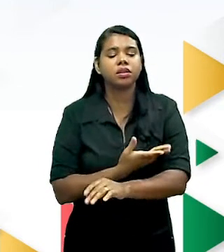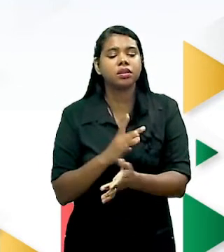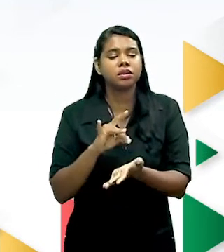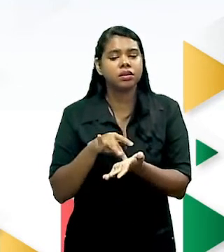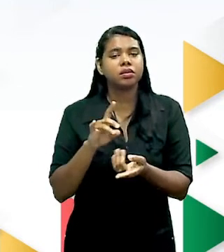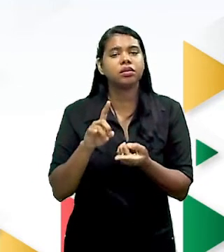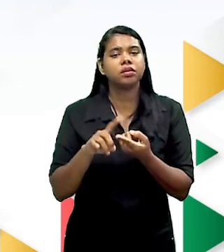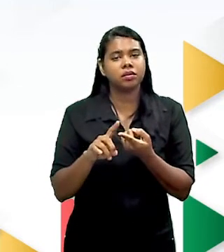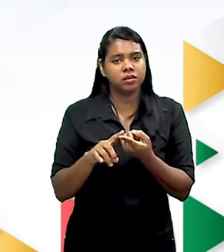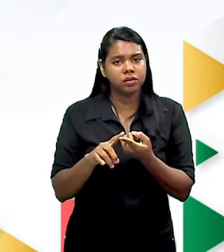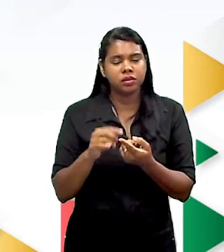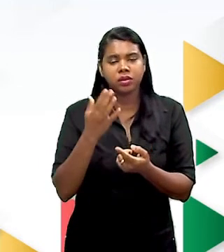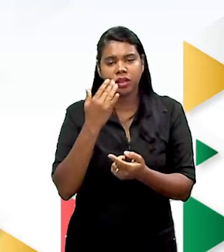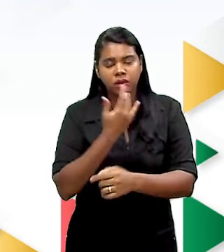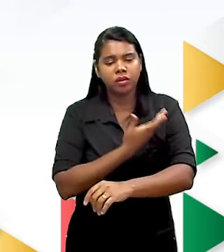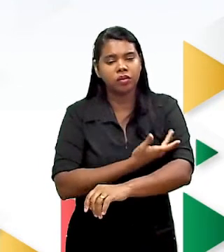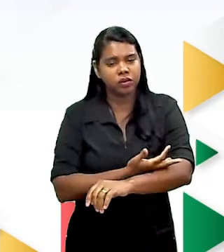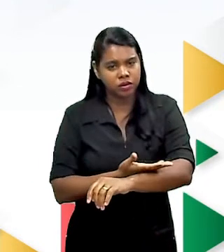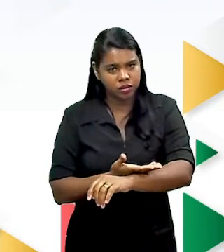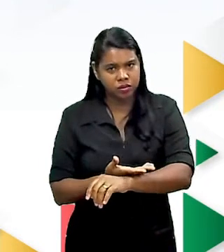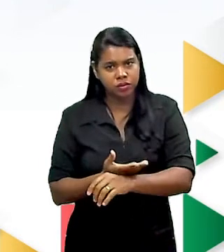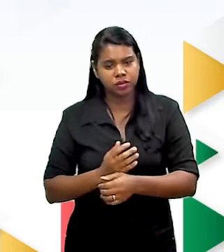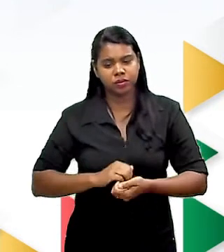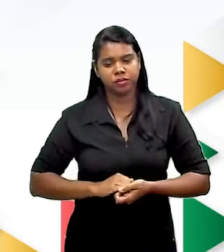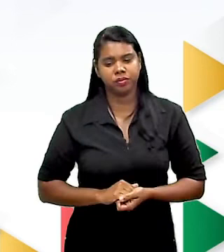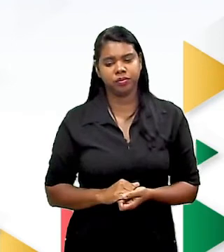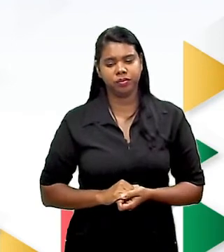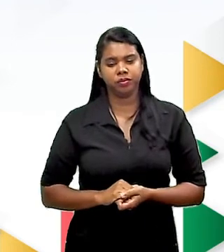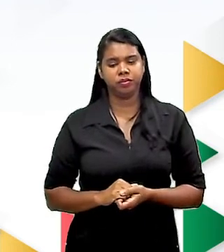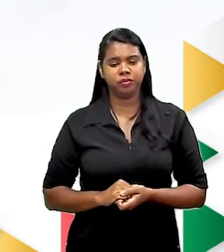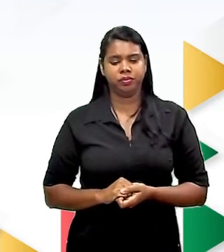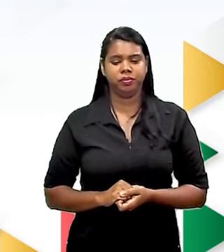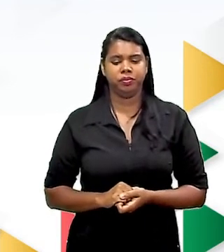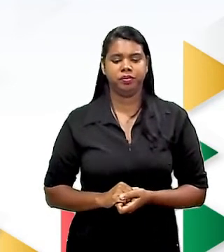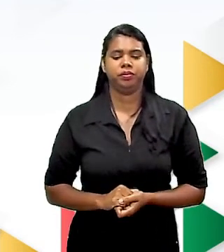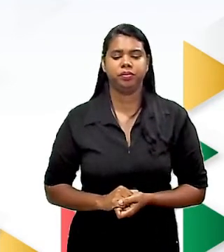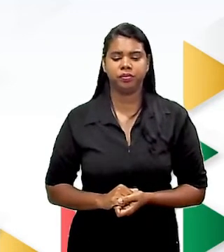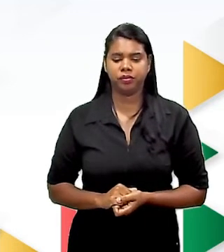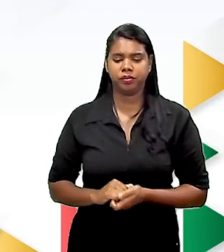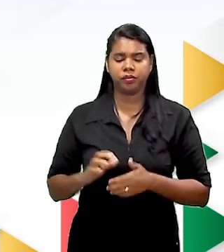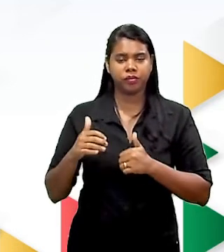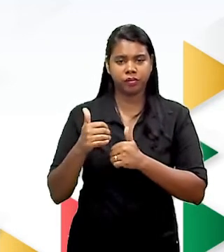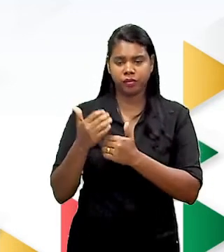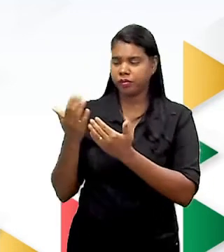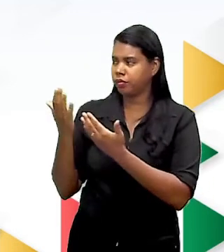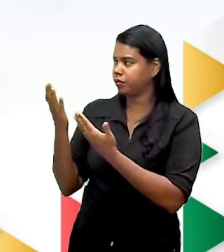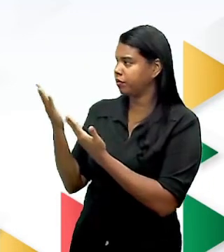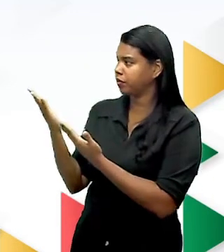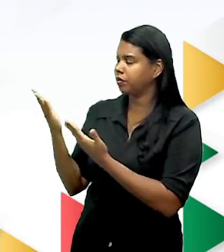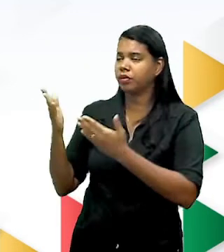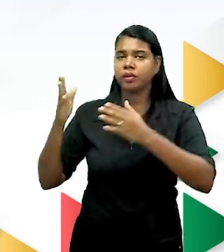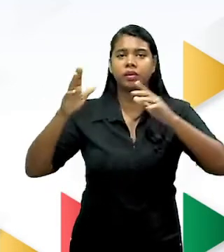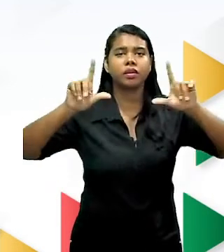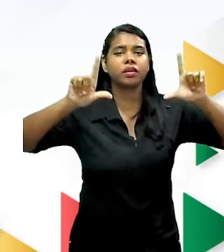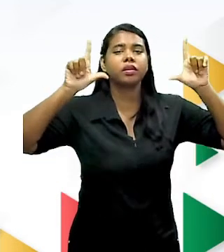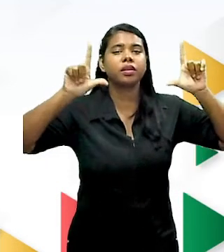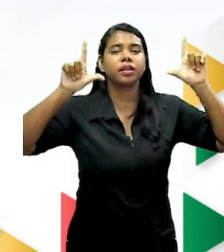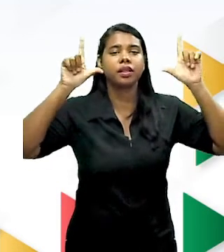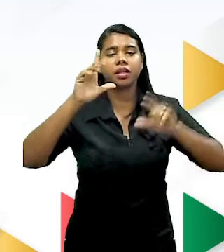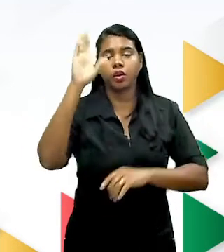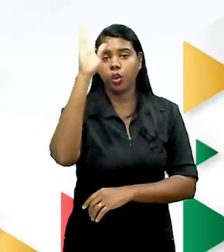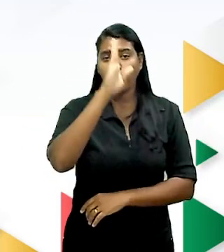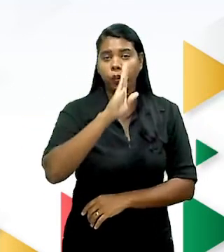de vegetação específica, que é a sua flora. Acompanhando aí em tela, você pode ver, no